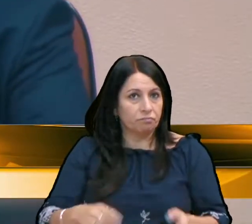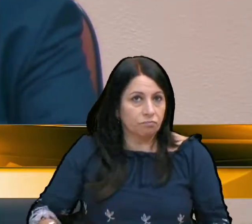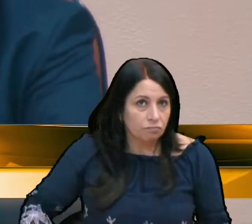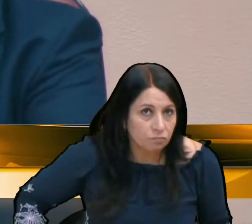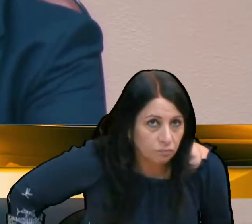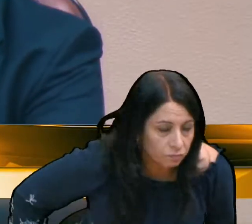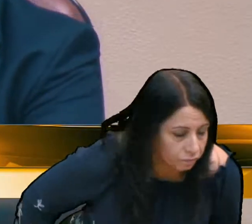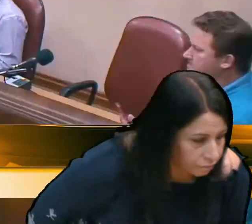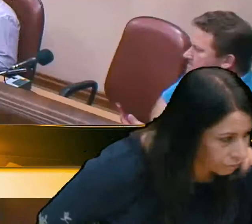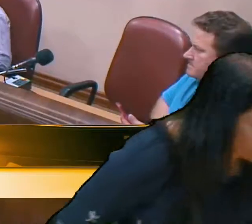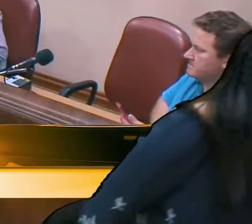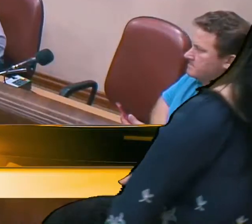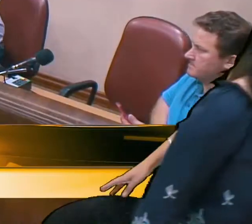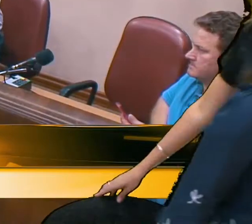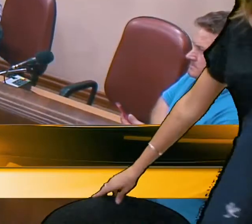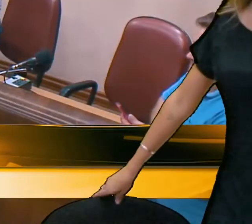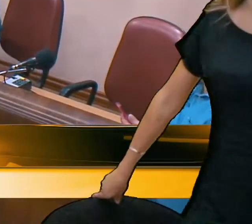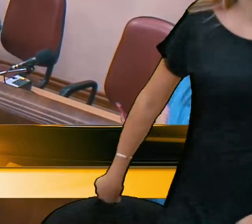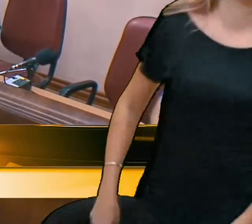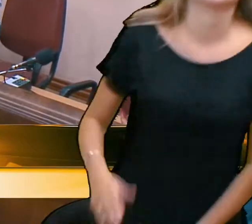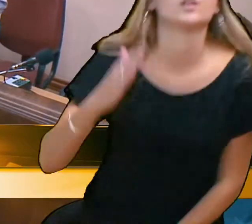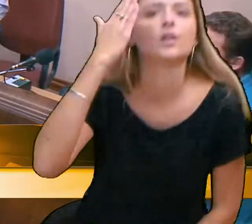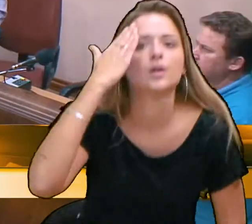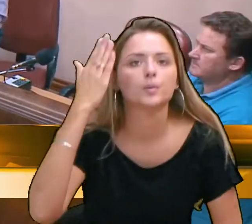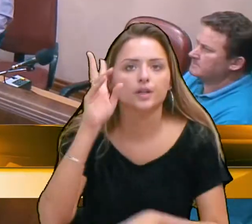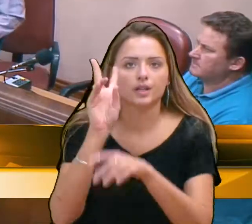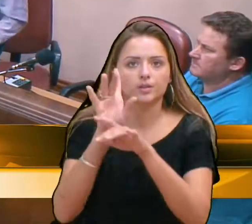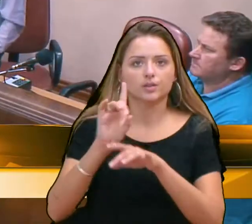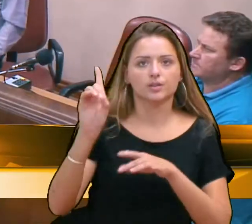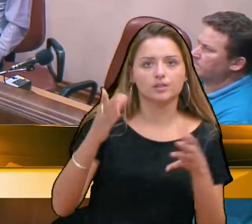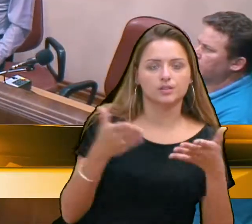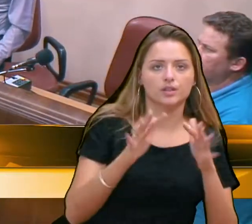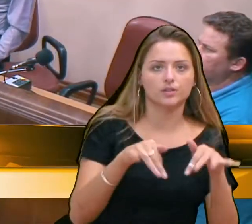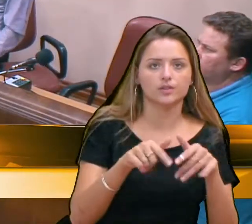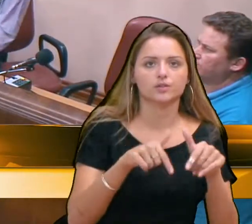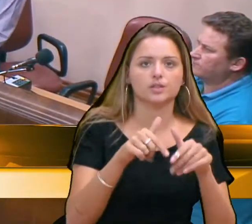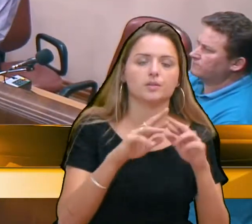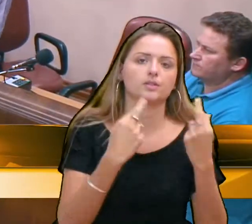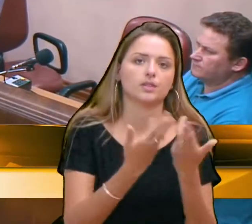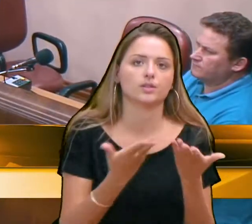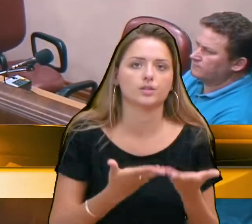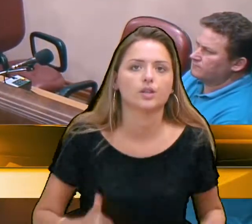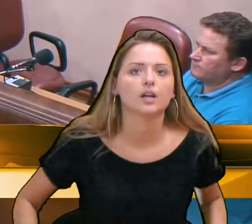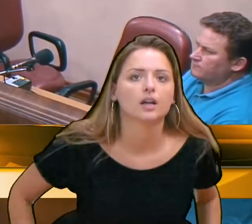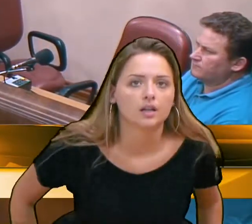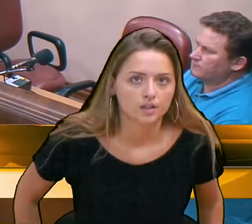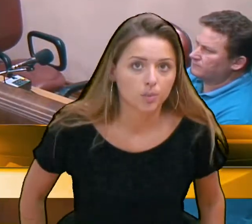expediente, agradecendo a proteção de Deus, declaro encerrados os trabalhos da presente sessão.